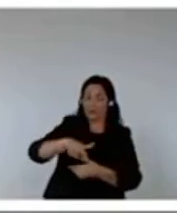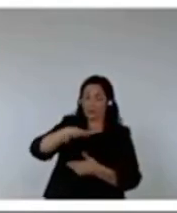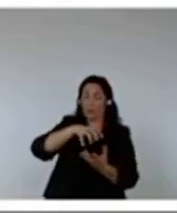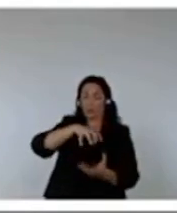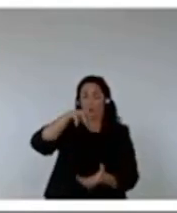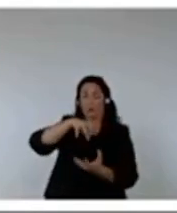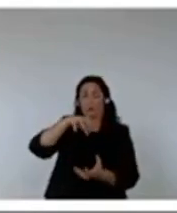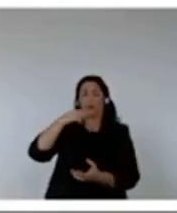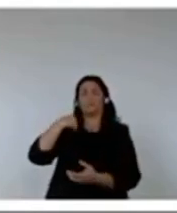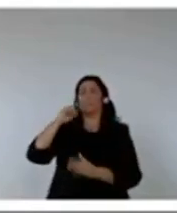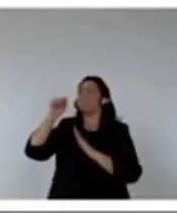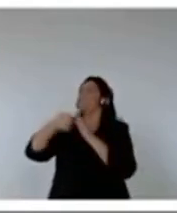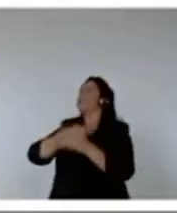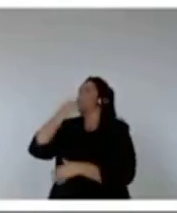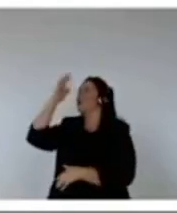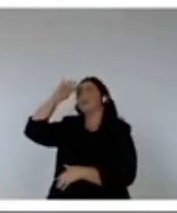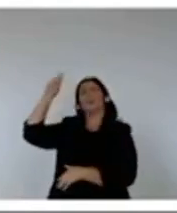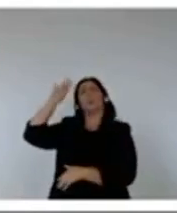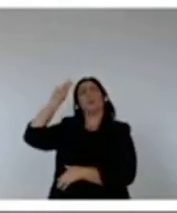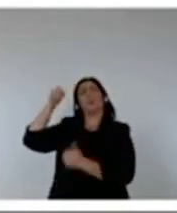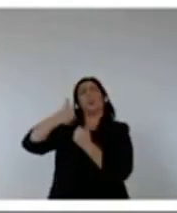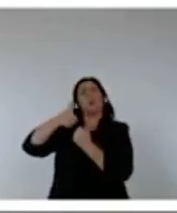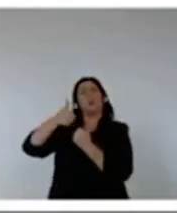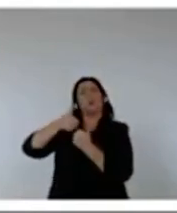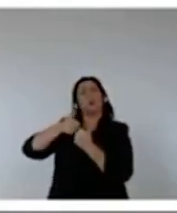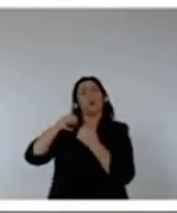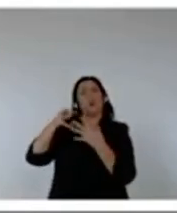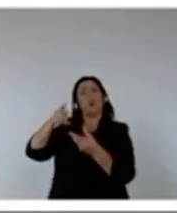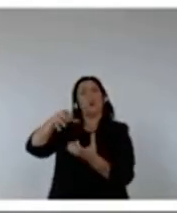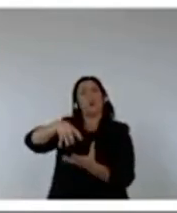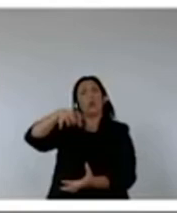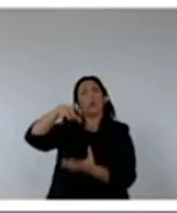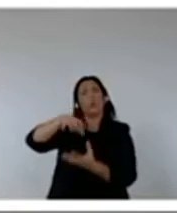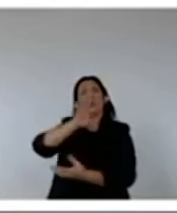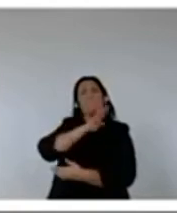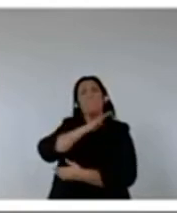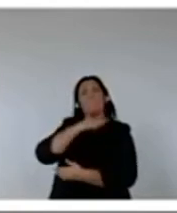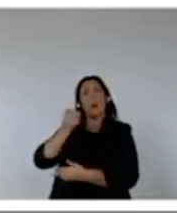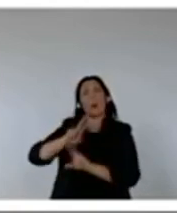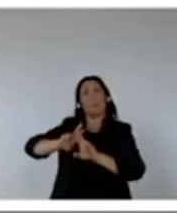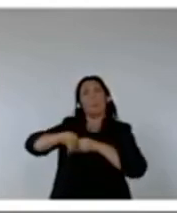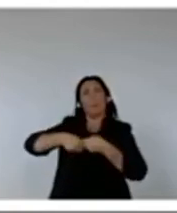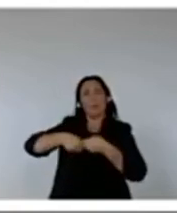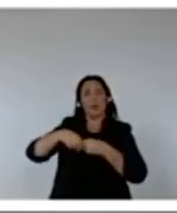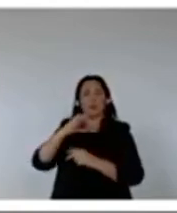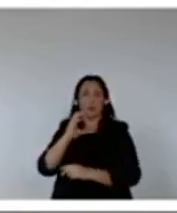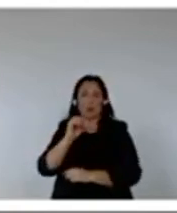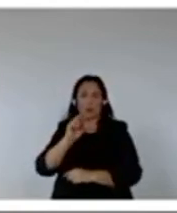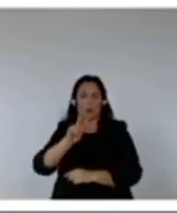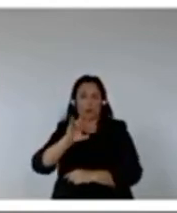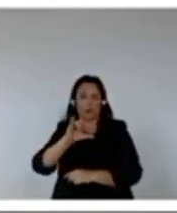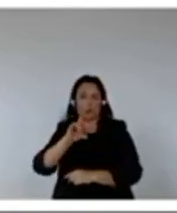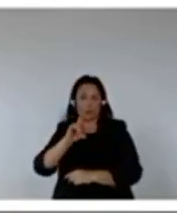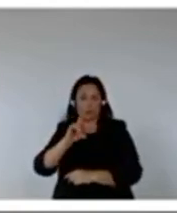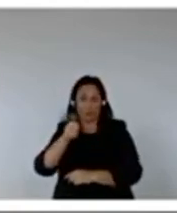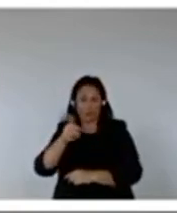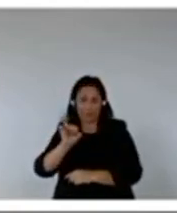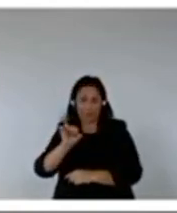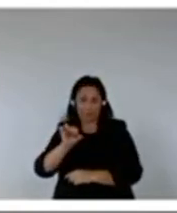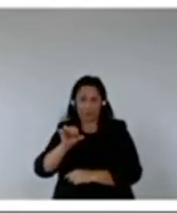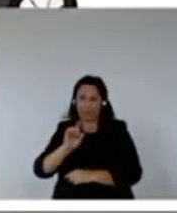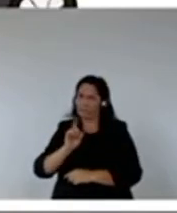pergunta: será que todos os idosos têm o mesmo risco de morrer pela Covid? Nós temos um grupo muito heterogêneo